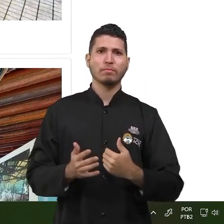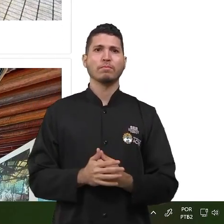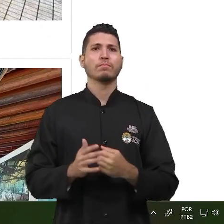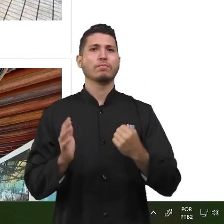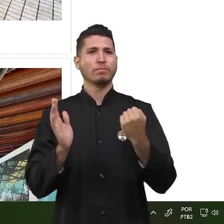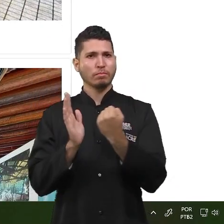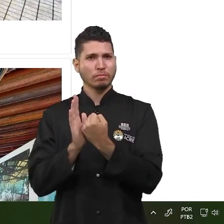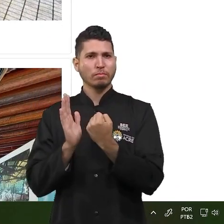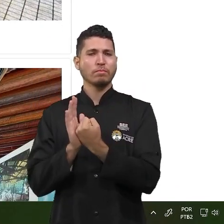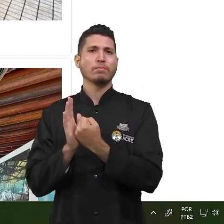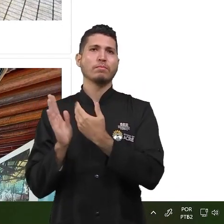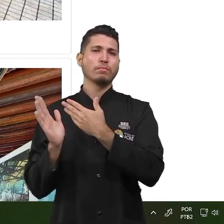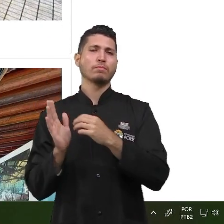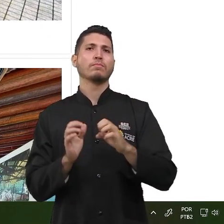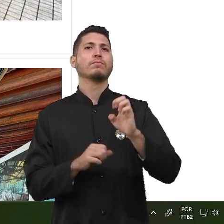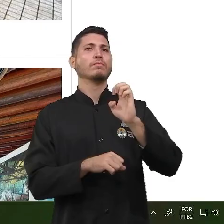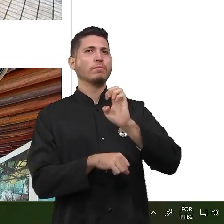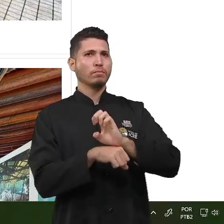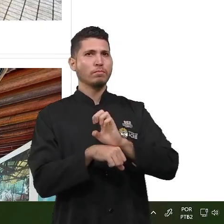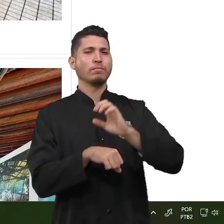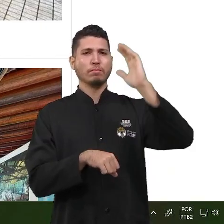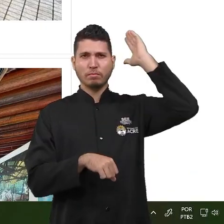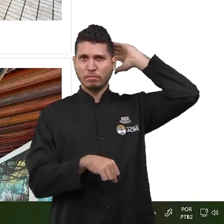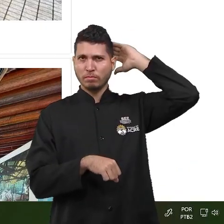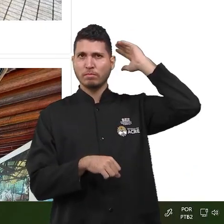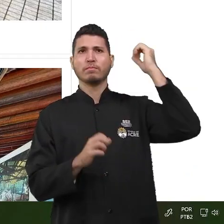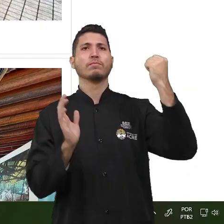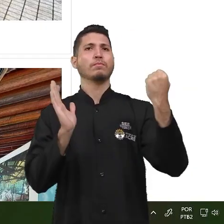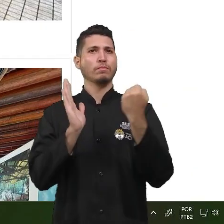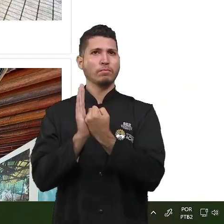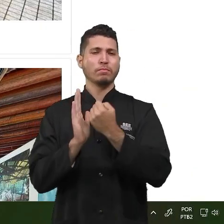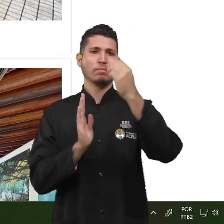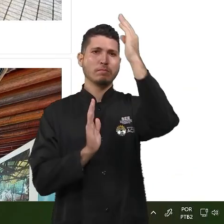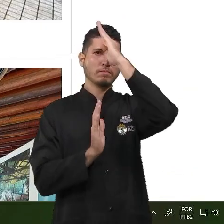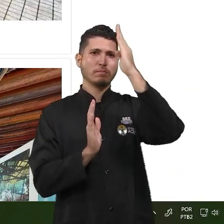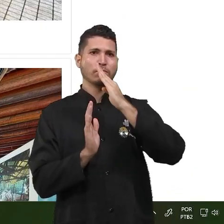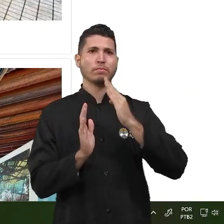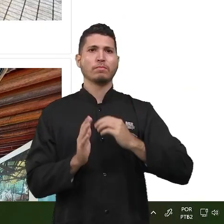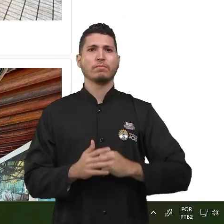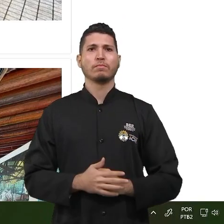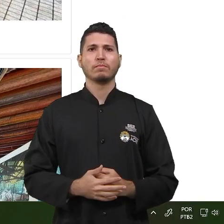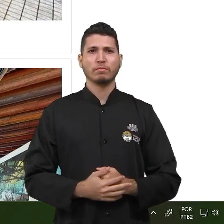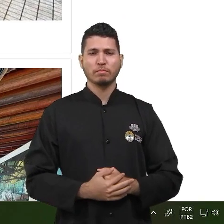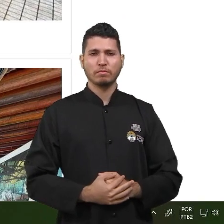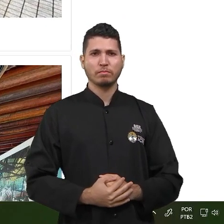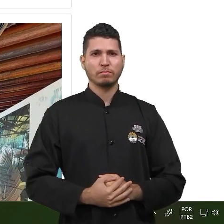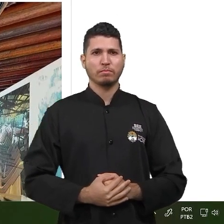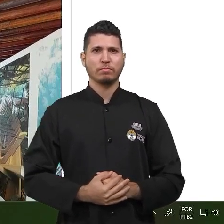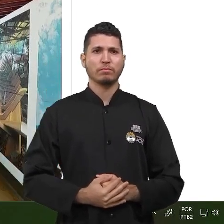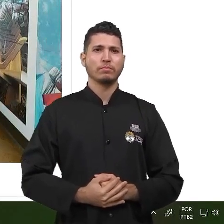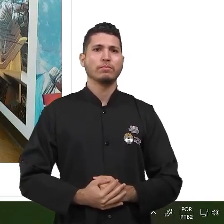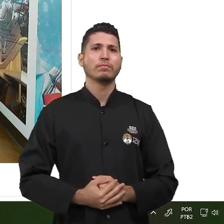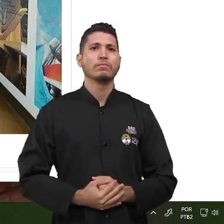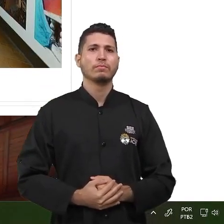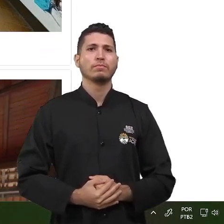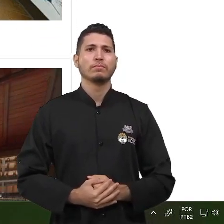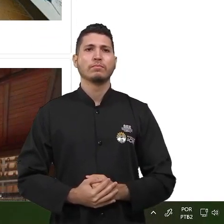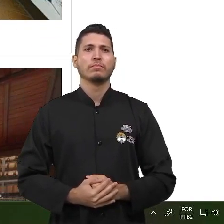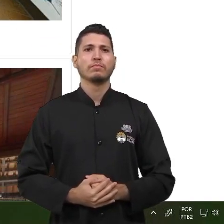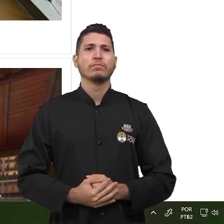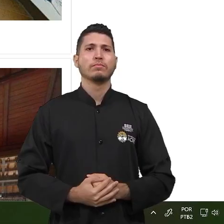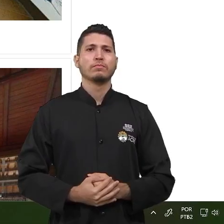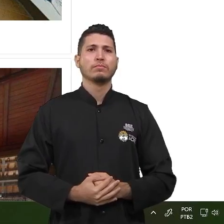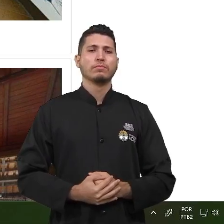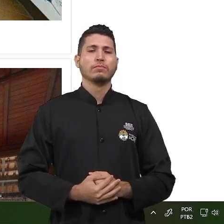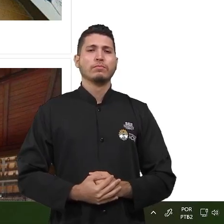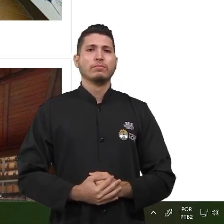patrimônio do estado do Pará e patrimônio brasileiro, Espaço São José Liberto e Museus de Gemas, e tem aqui